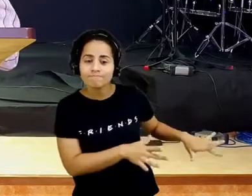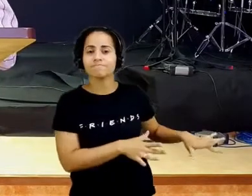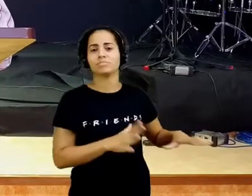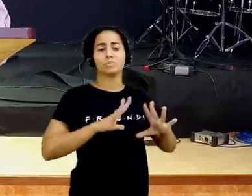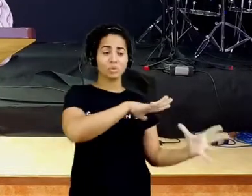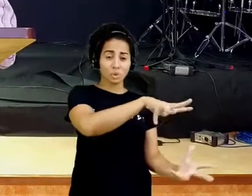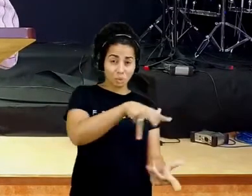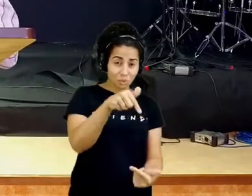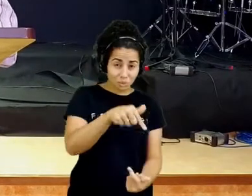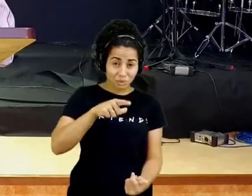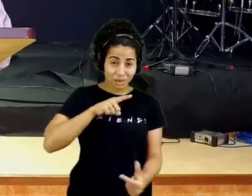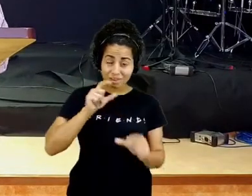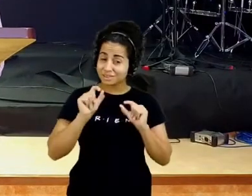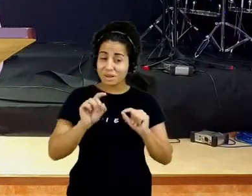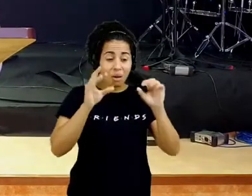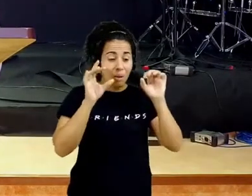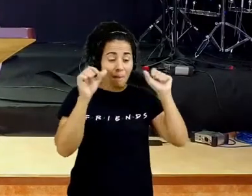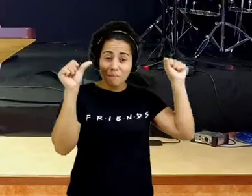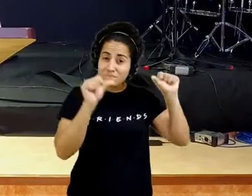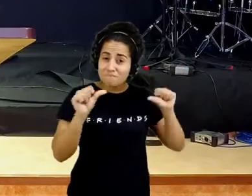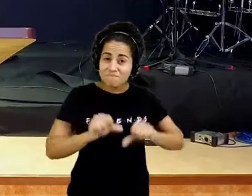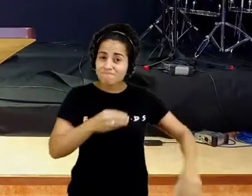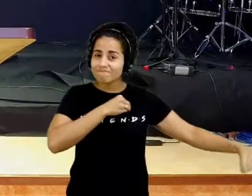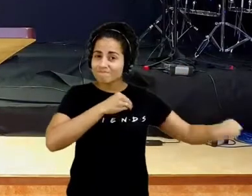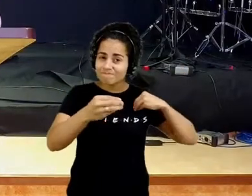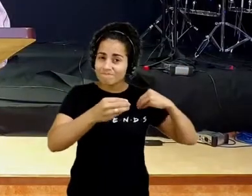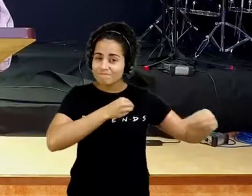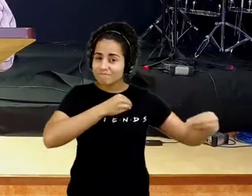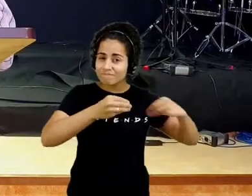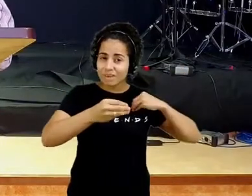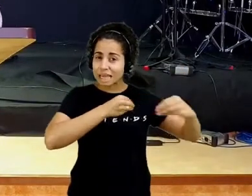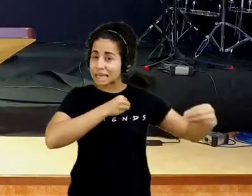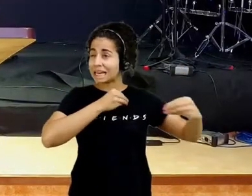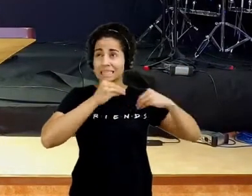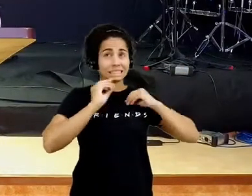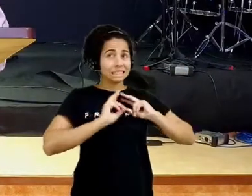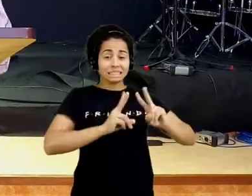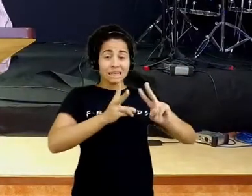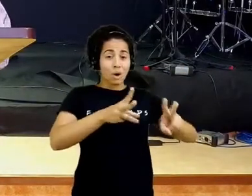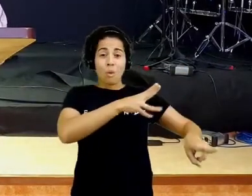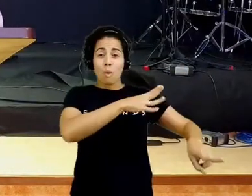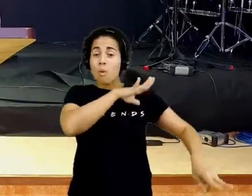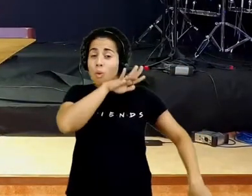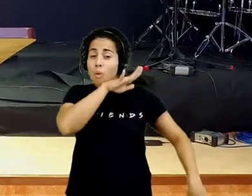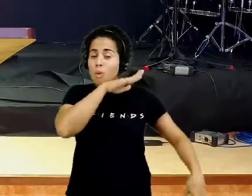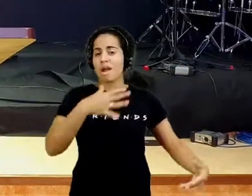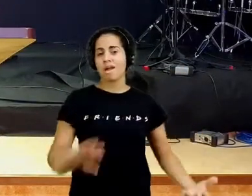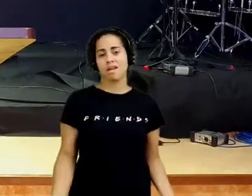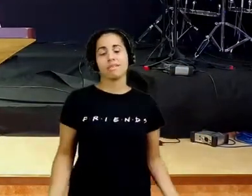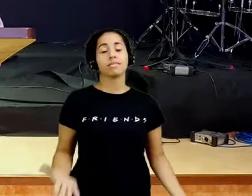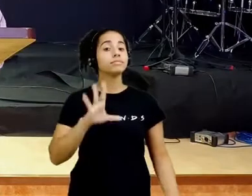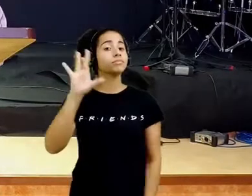mundo terrível, né? O pecado, né, que tem consumido e ceifado vidas. E